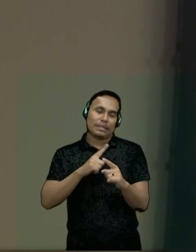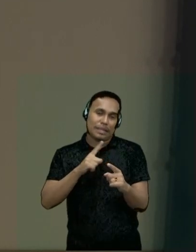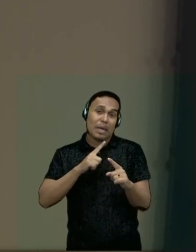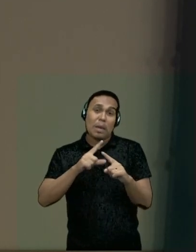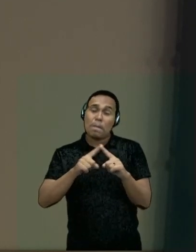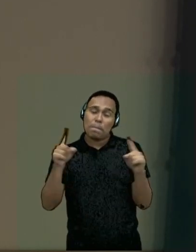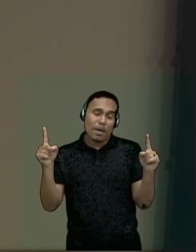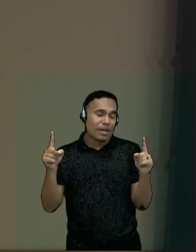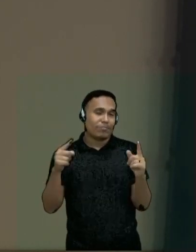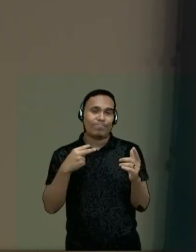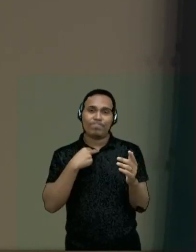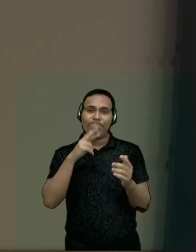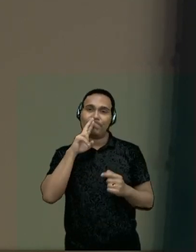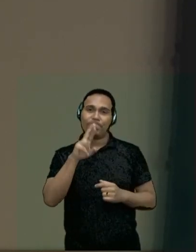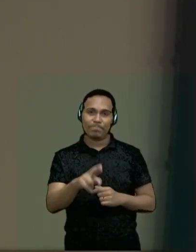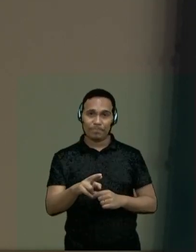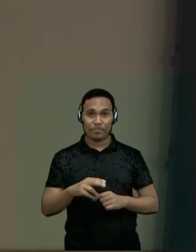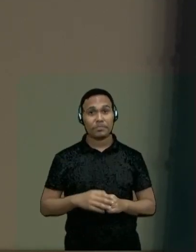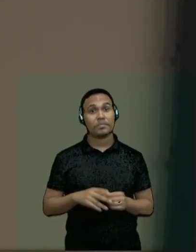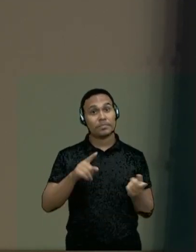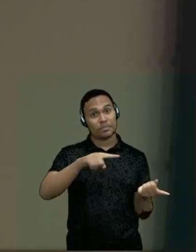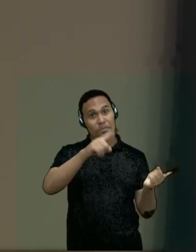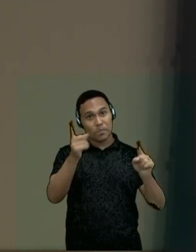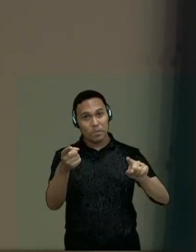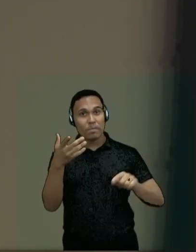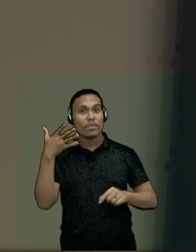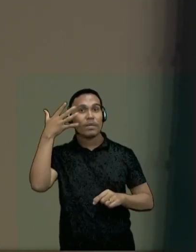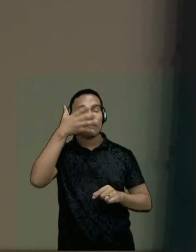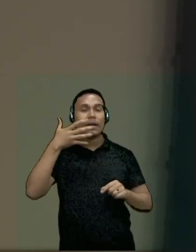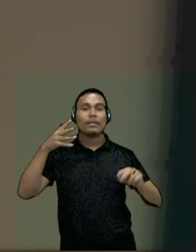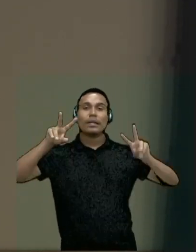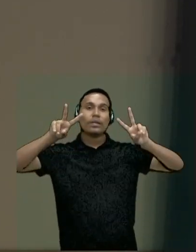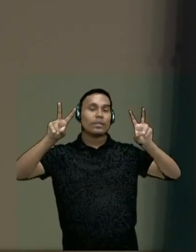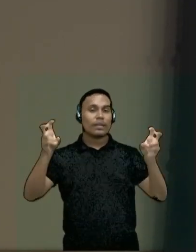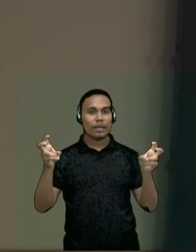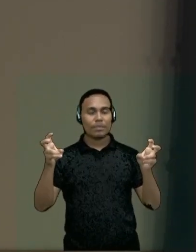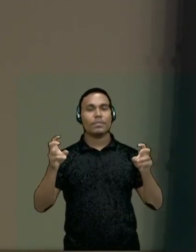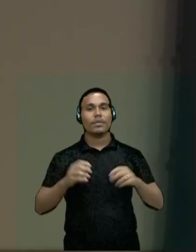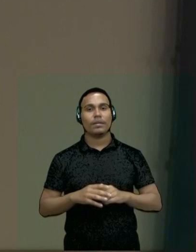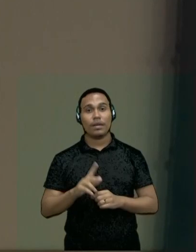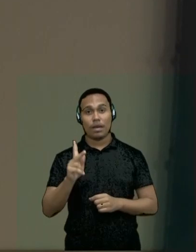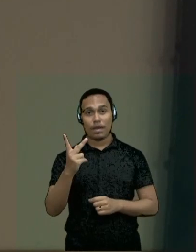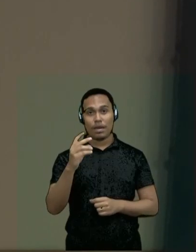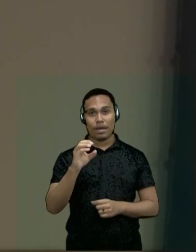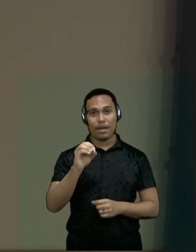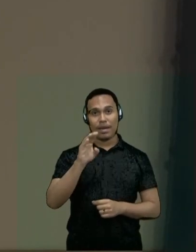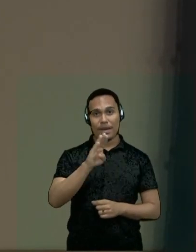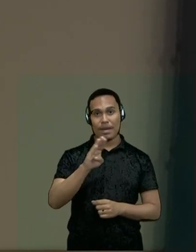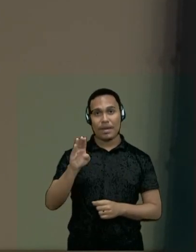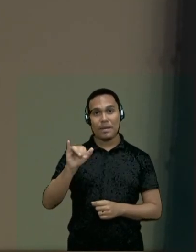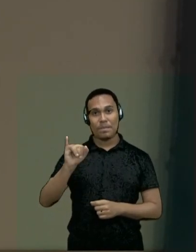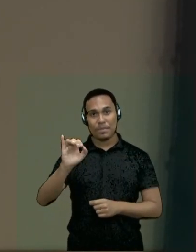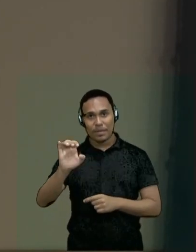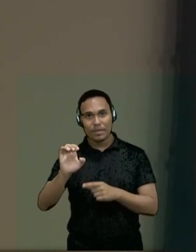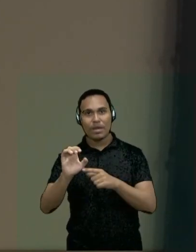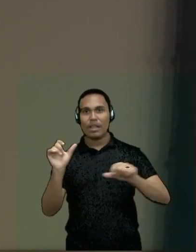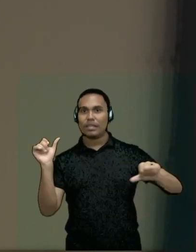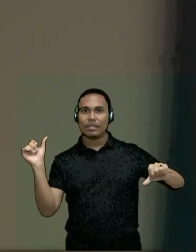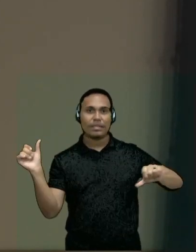Vamos agora para a próxima palestra. O tema é Hub Transformacional do Hidrogênio Verde no